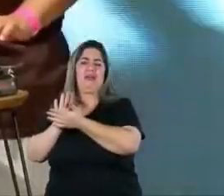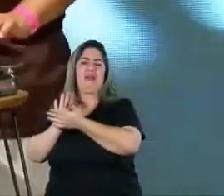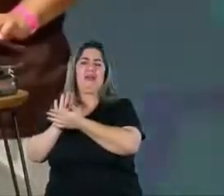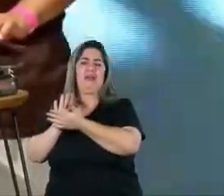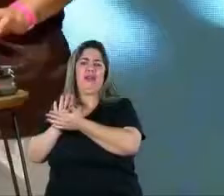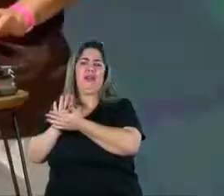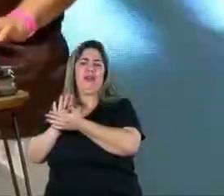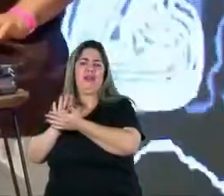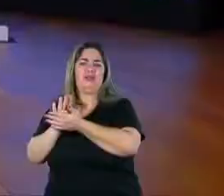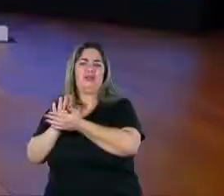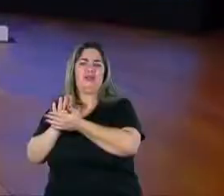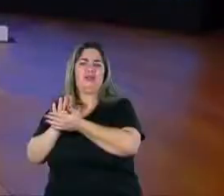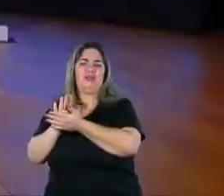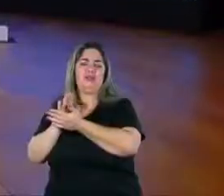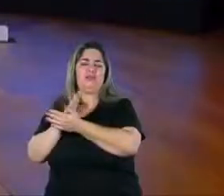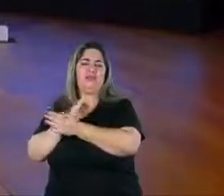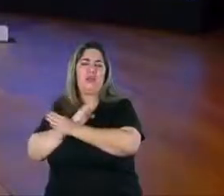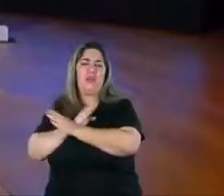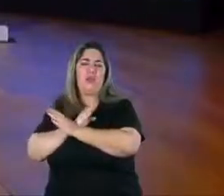alcançam.